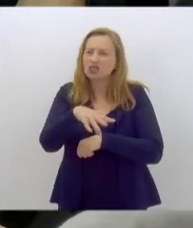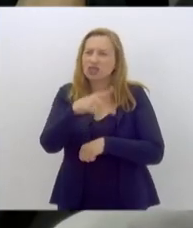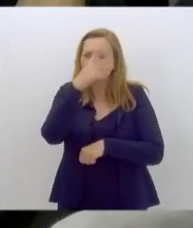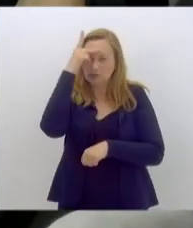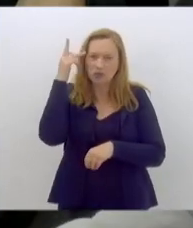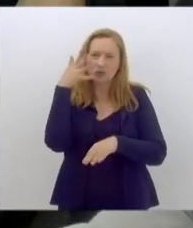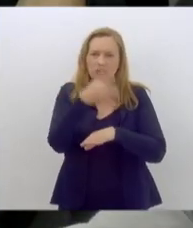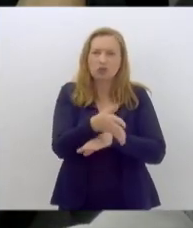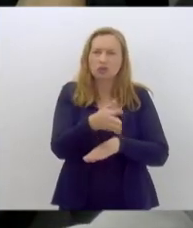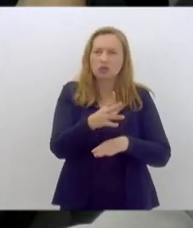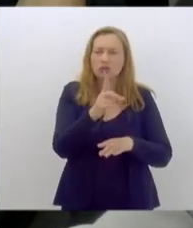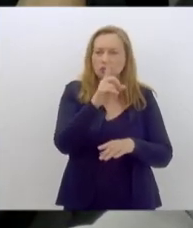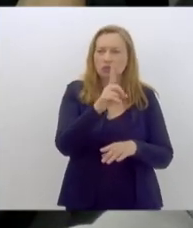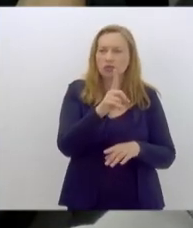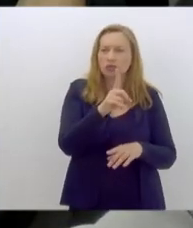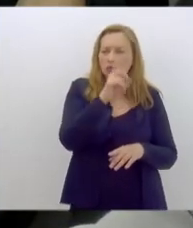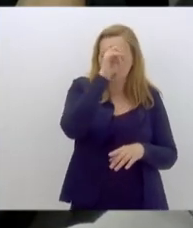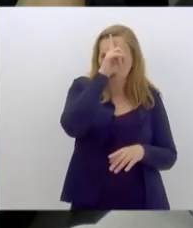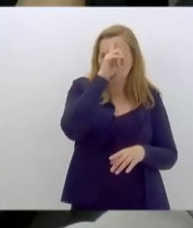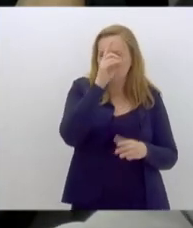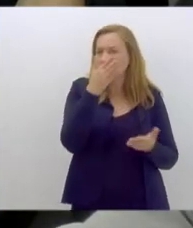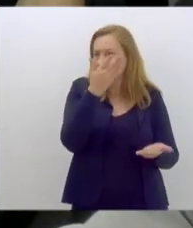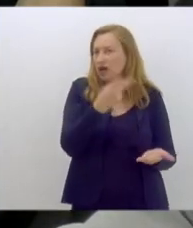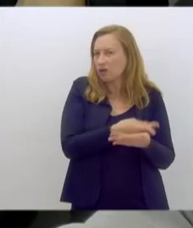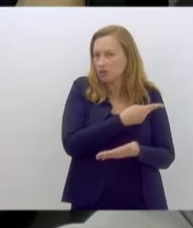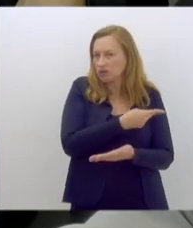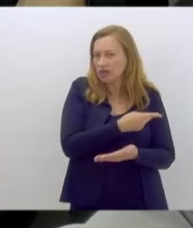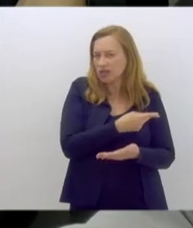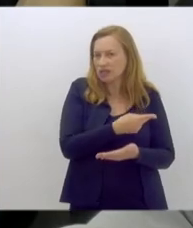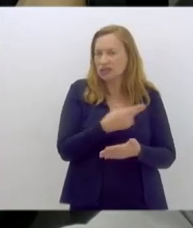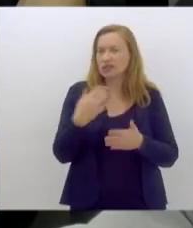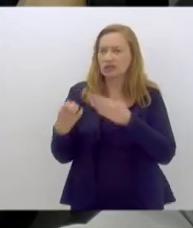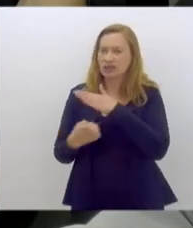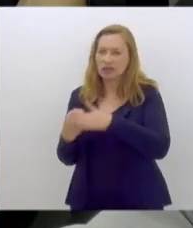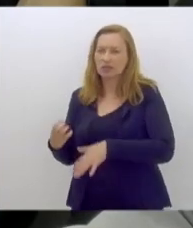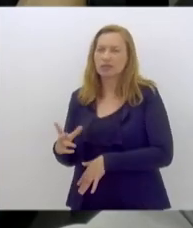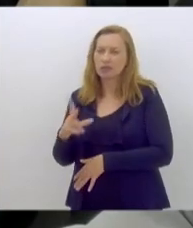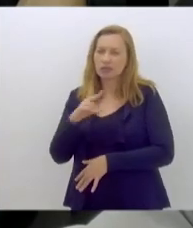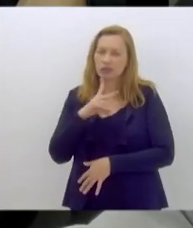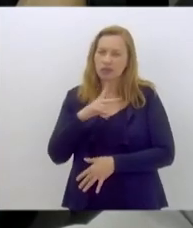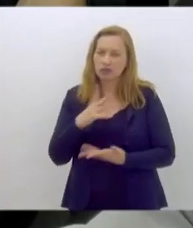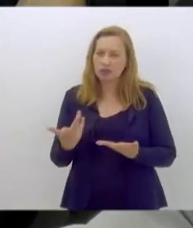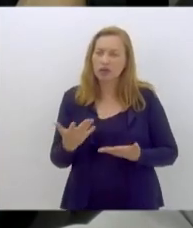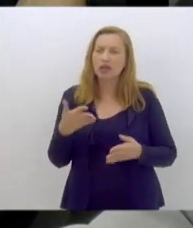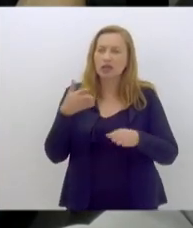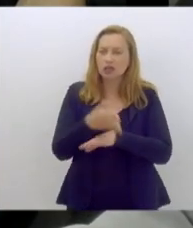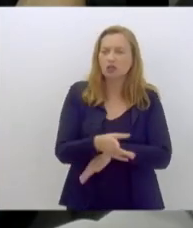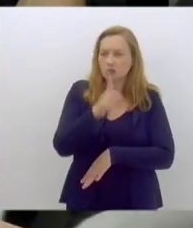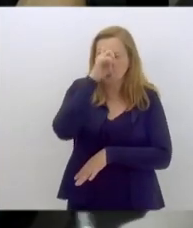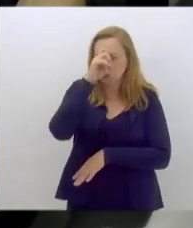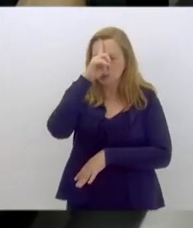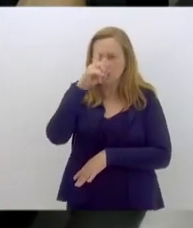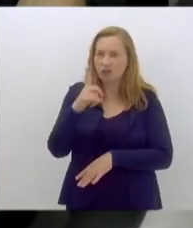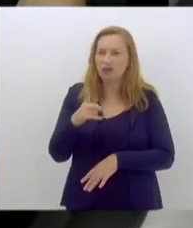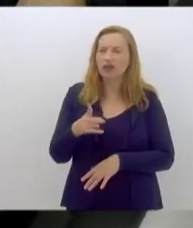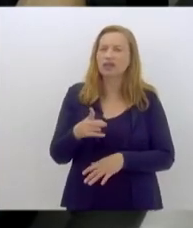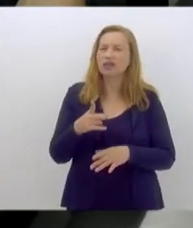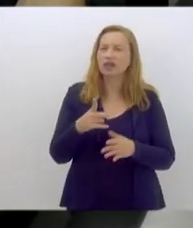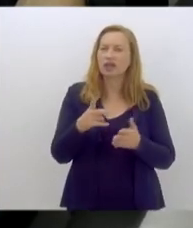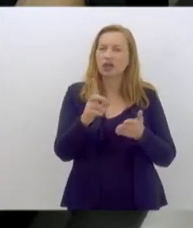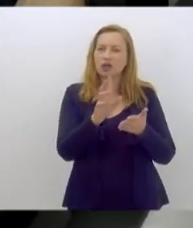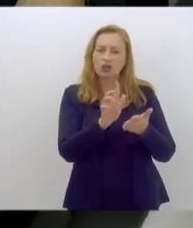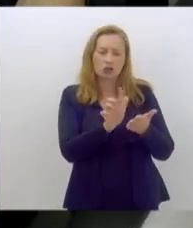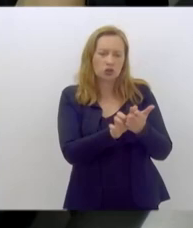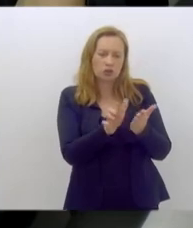entra no hospital porque isso acontece na iniciativa privada entrou no hospital então ele vai ter lá toda a sua ficha